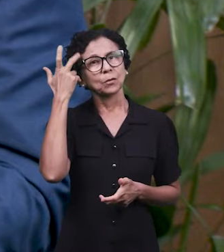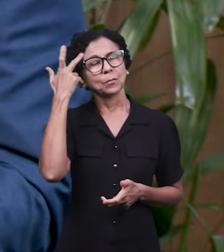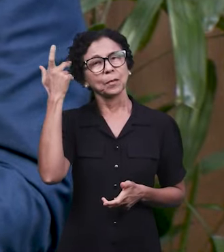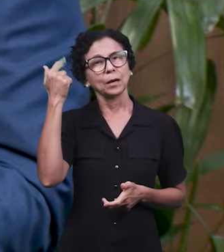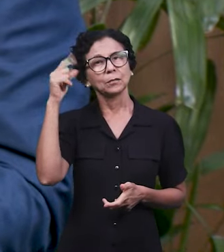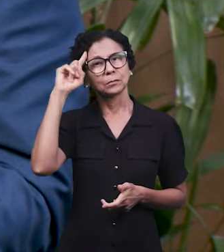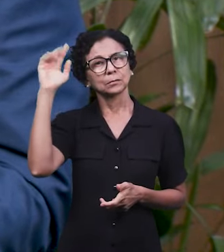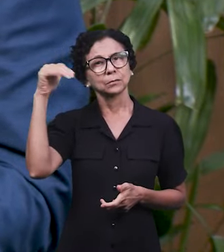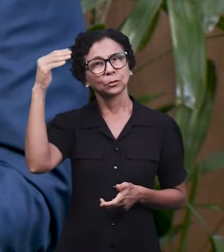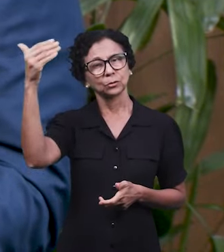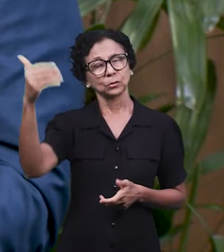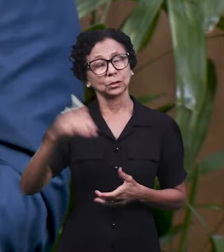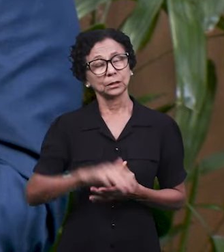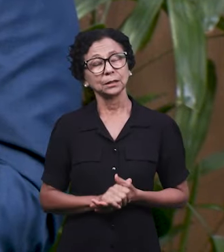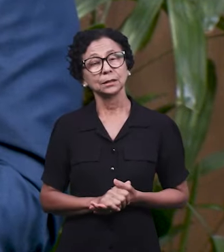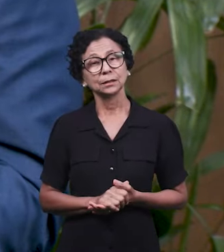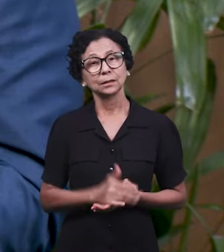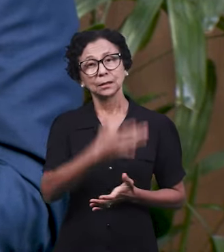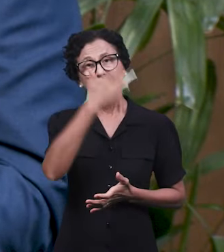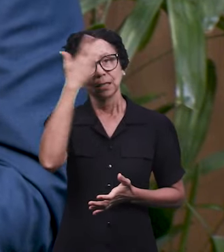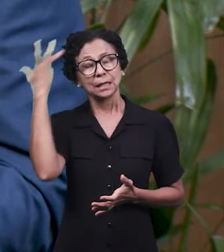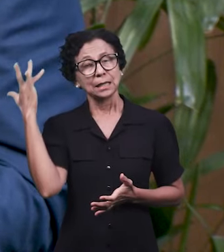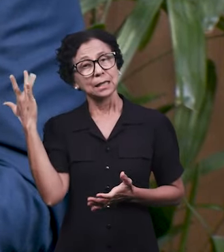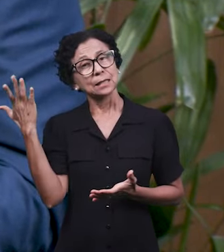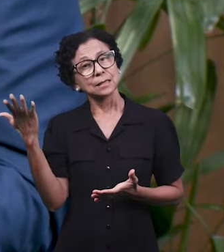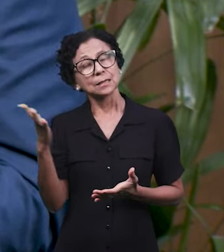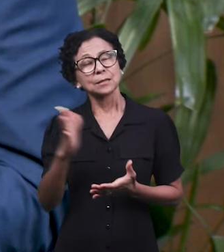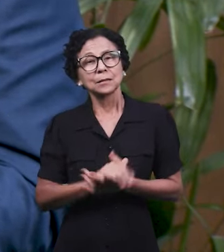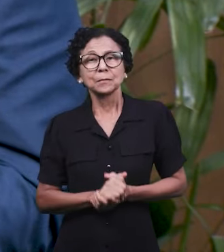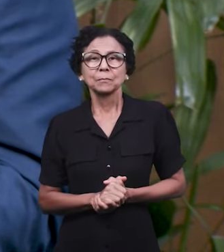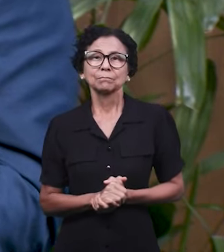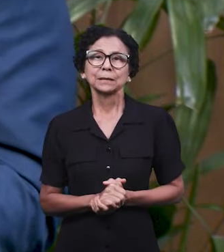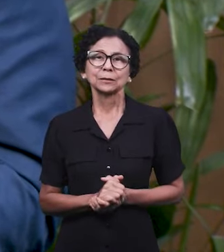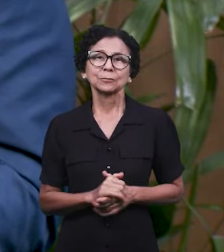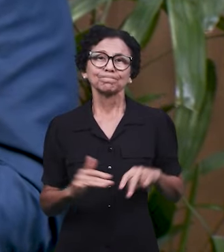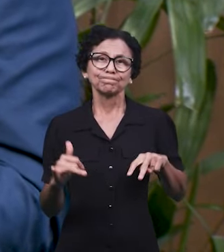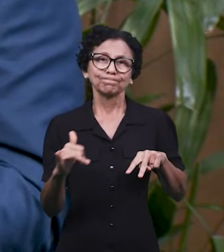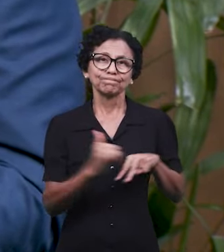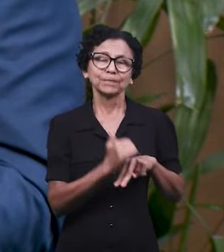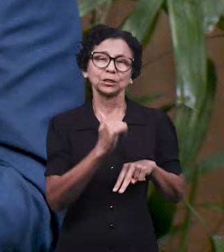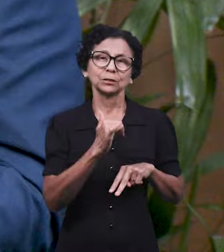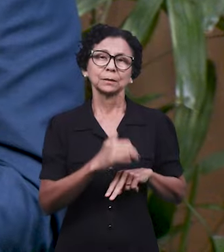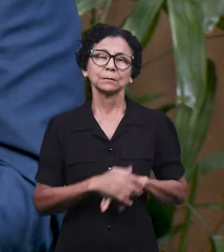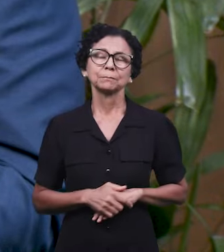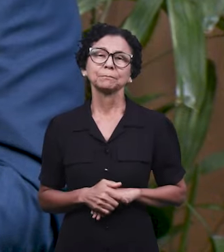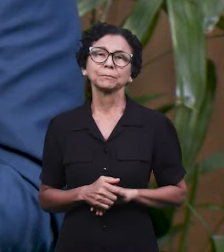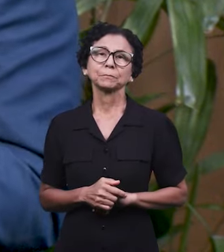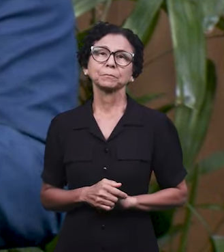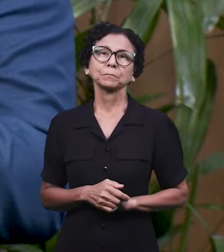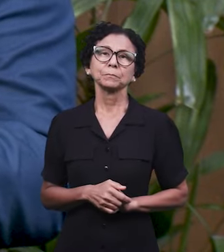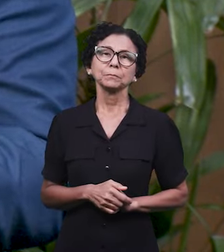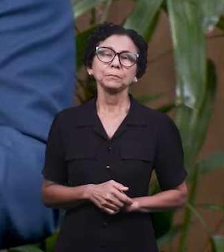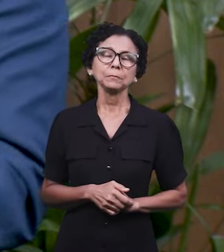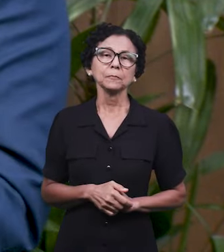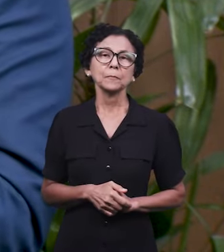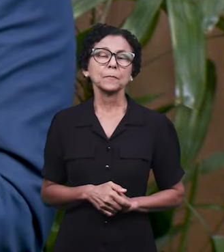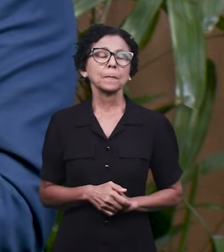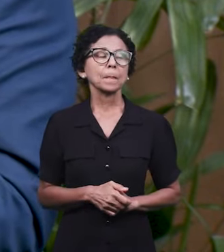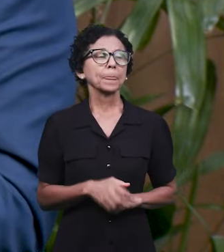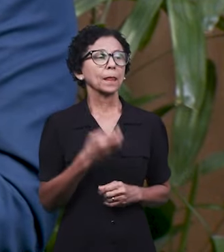acontece todos os dias né algumas pessoas são vítimas né de desses crimes praticados no no ambiente virtual de uma forma geral